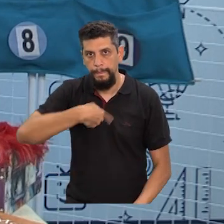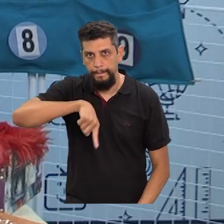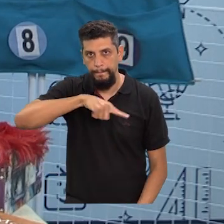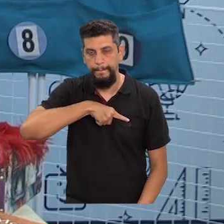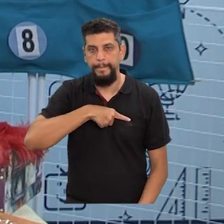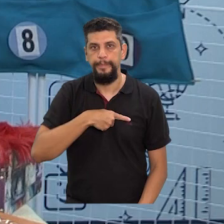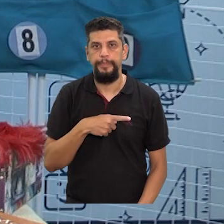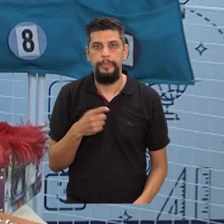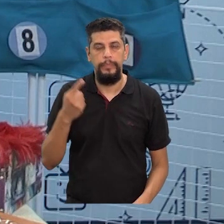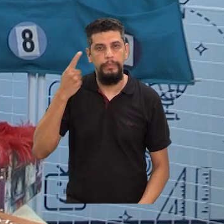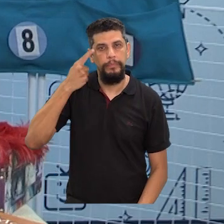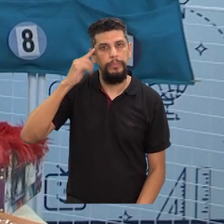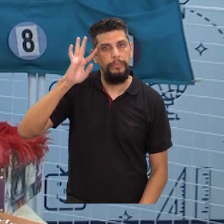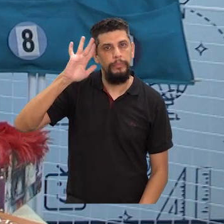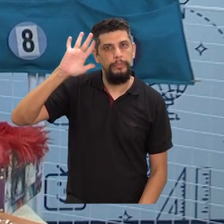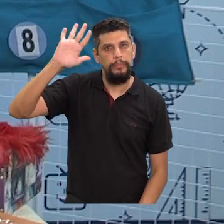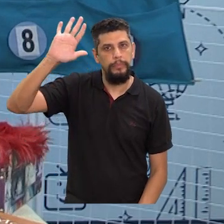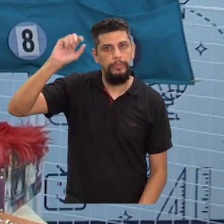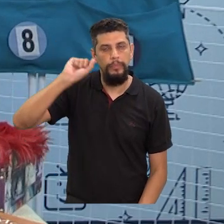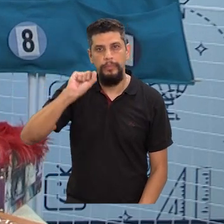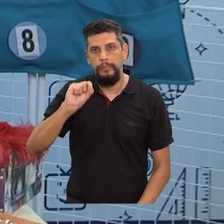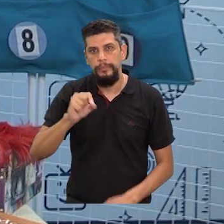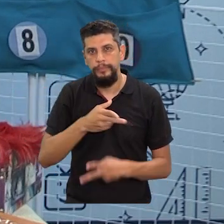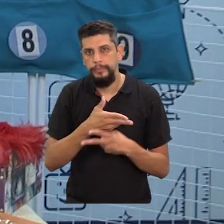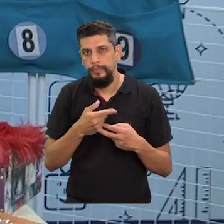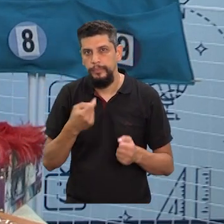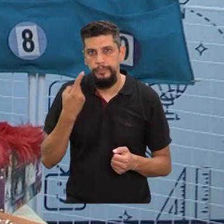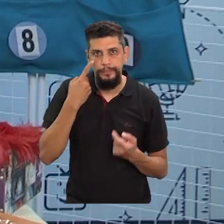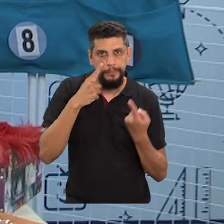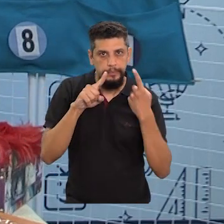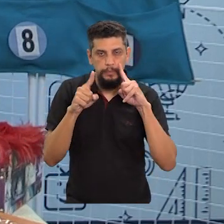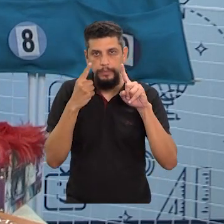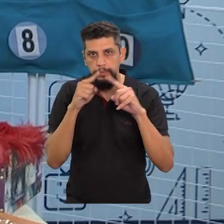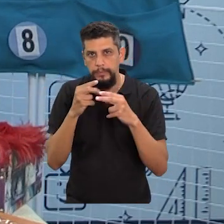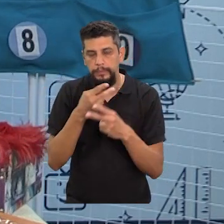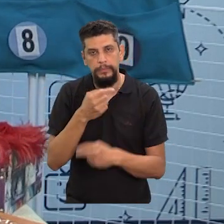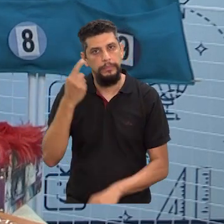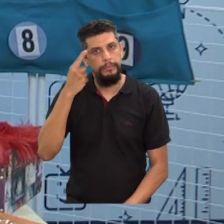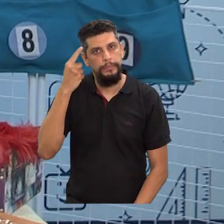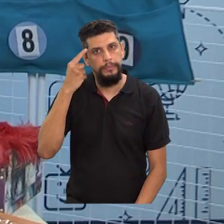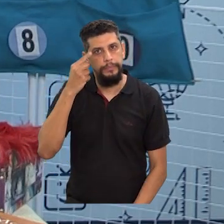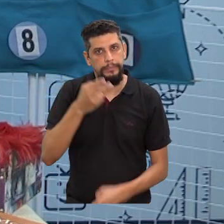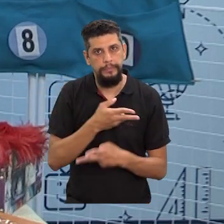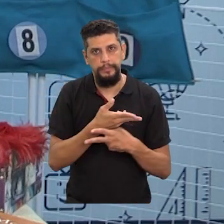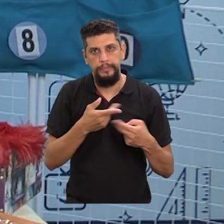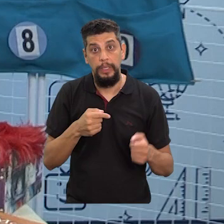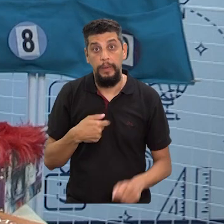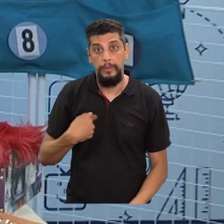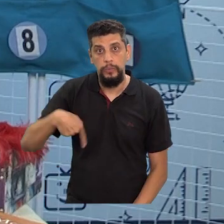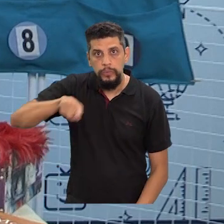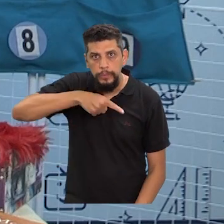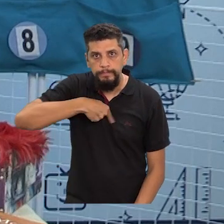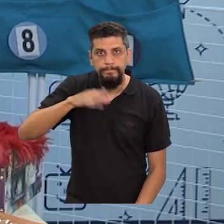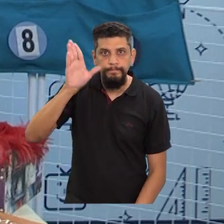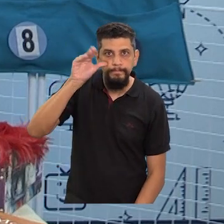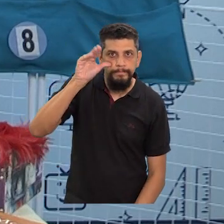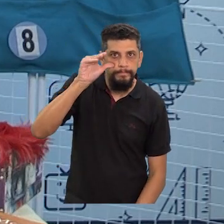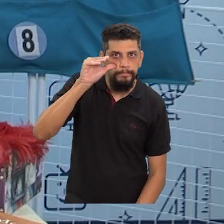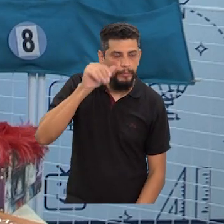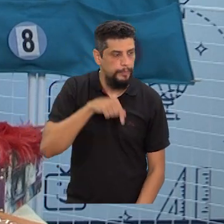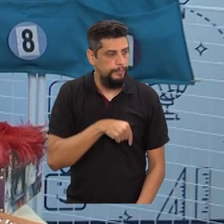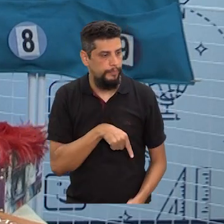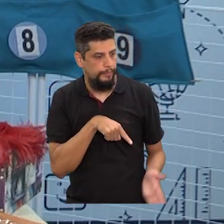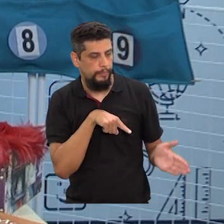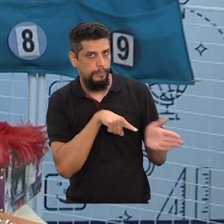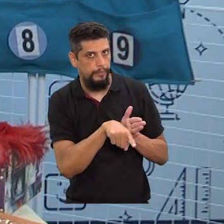a gente vai então pensar numa coisa. Para a gente descobrir, quando a gente pensa em coisas, assim, a gente às vezes fica curioso, né? Quando alguém faz